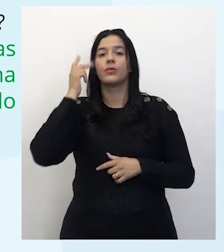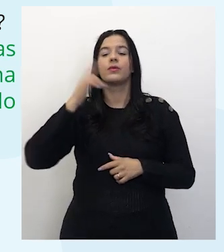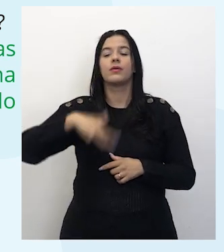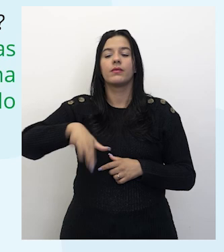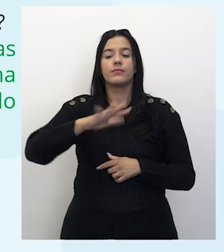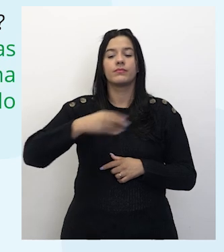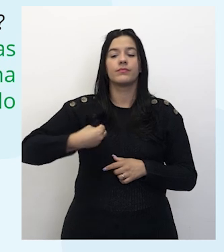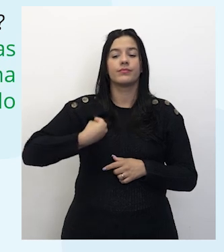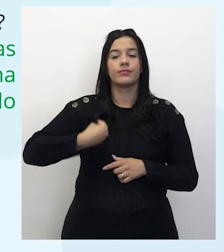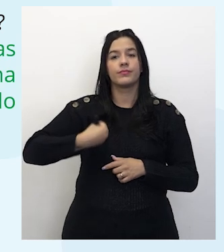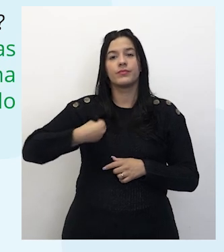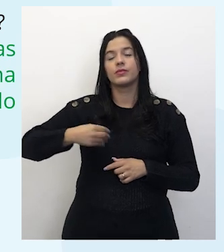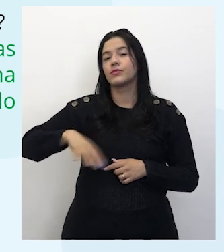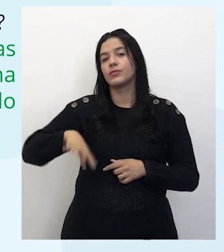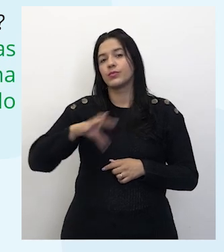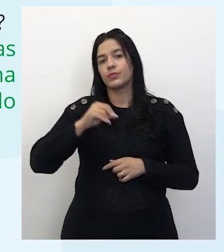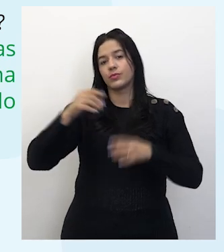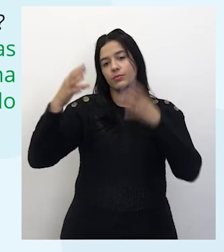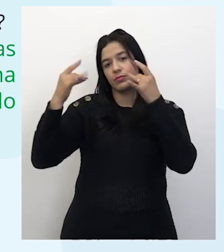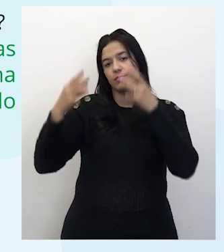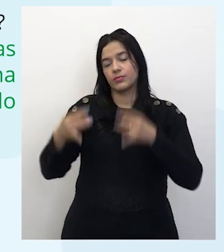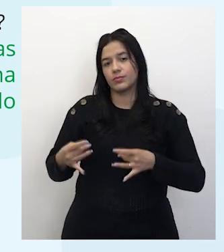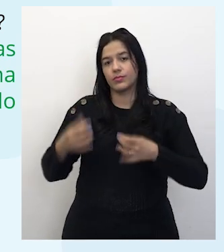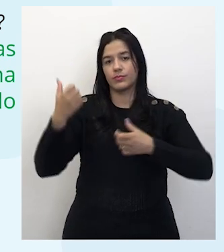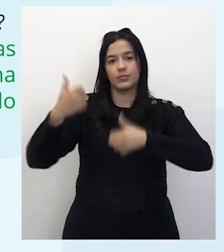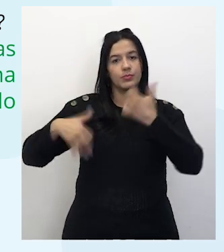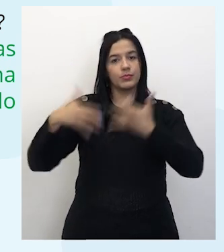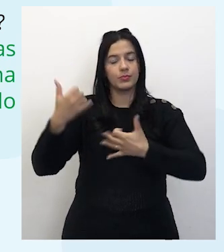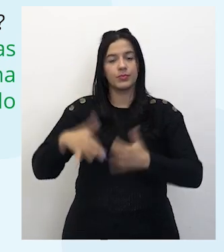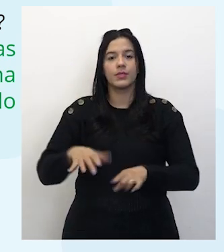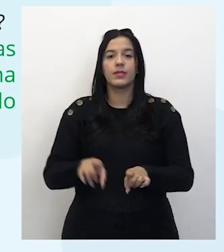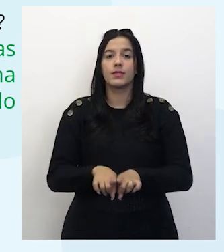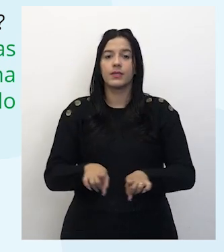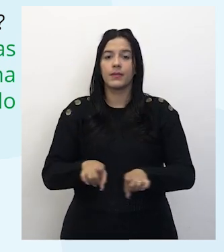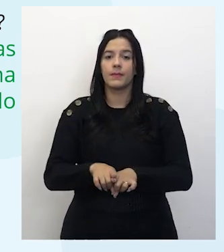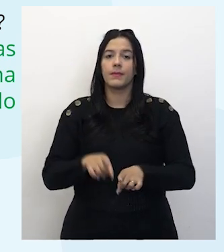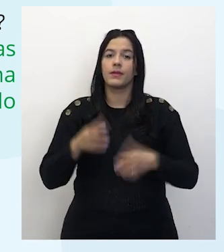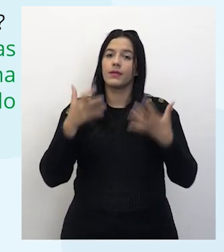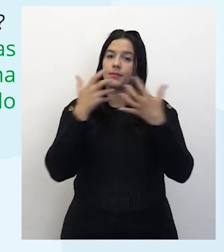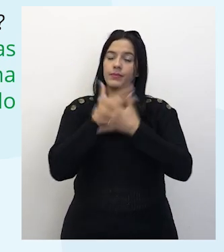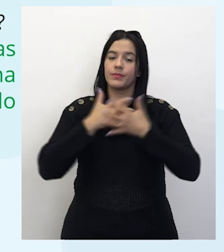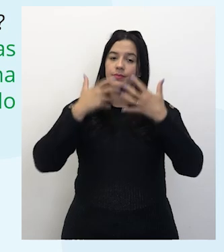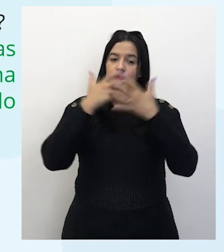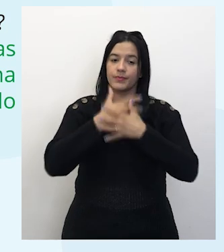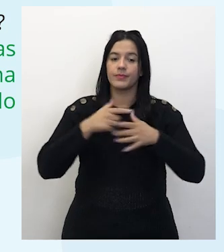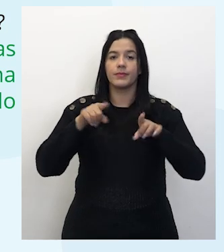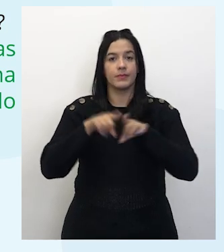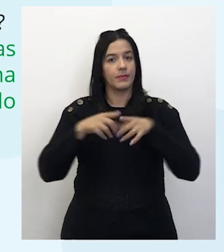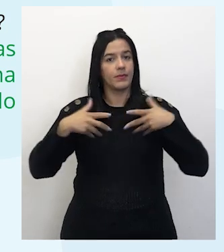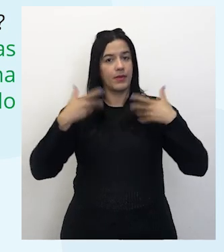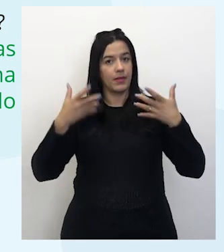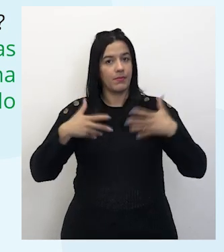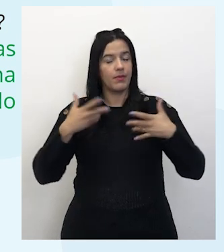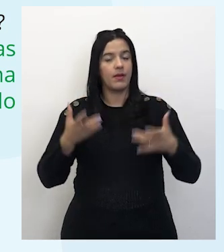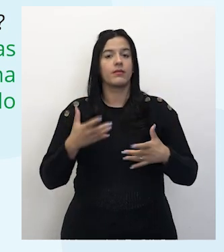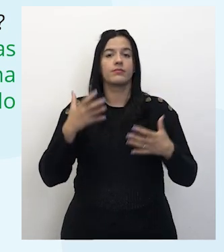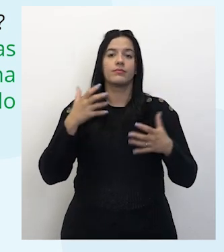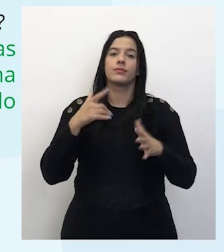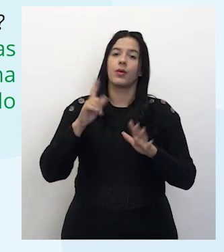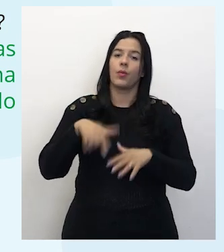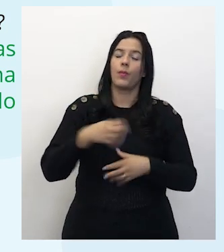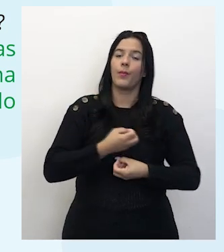os animais, tá? E é de forma musicada e rimada, né? Então, cordel, um